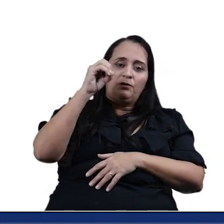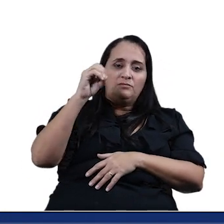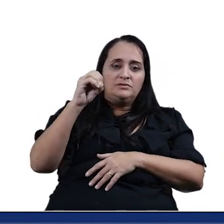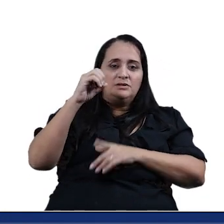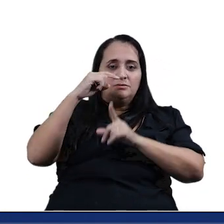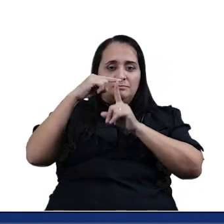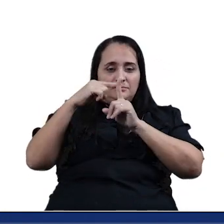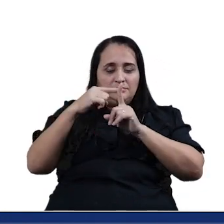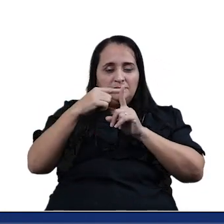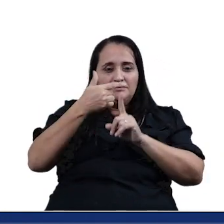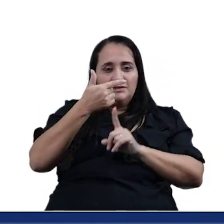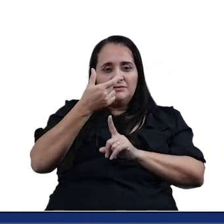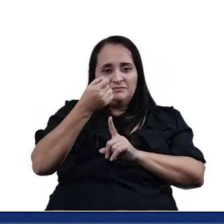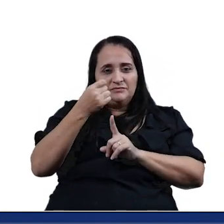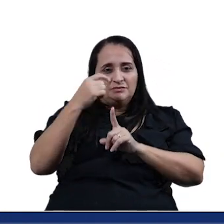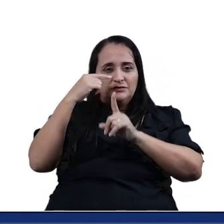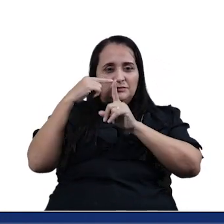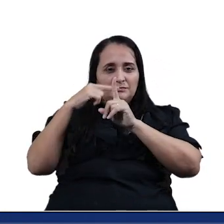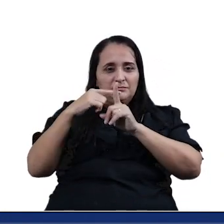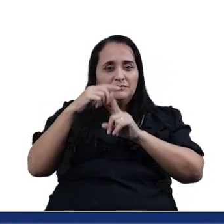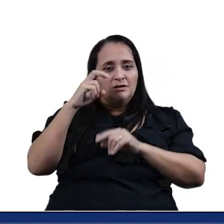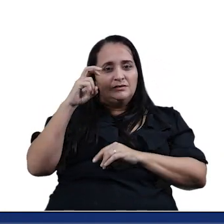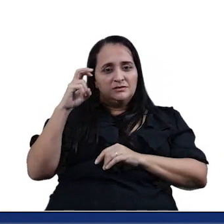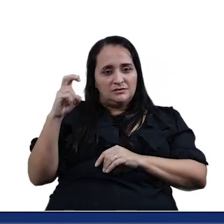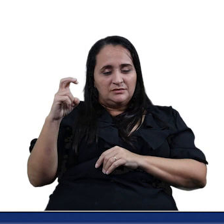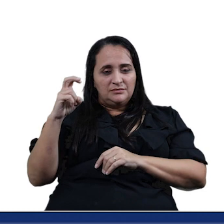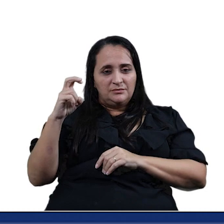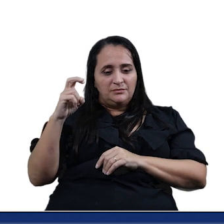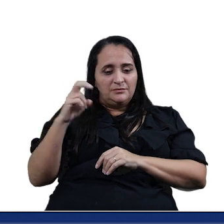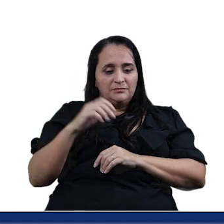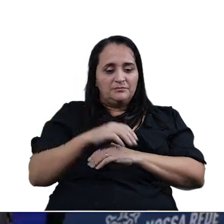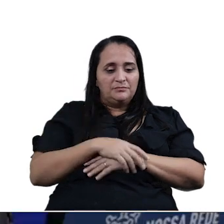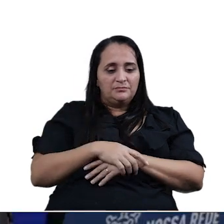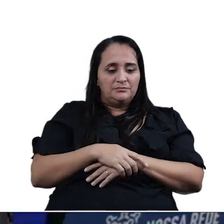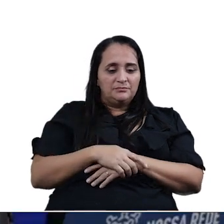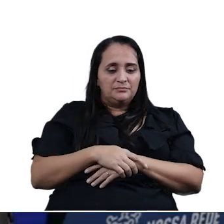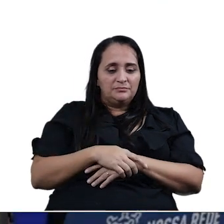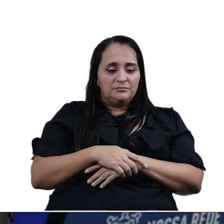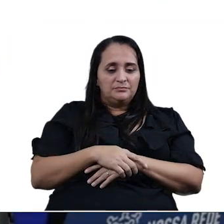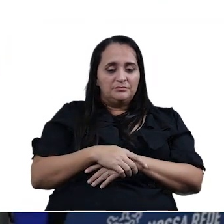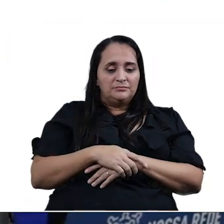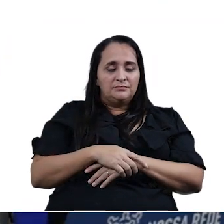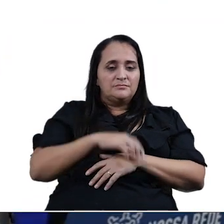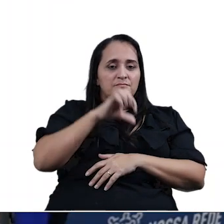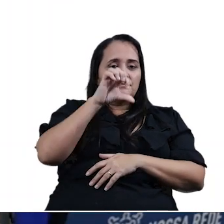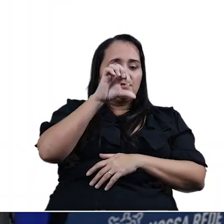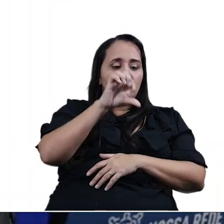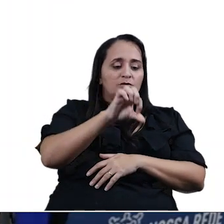900 mais 20 mais 5.